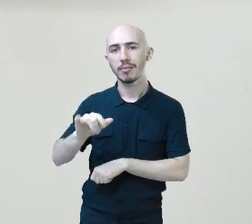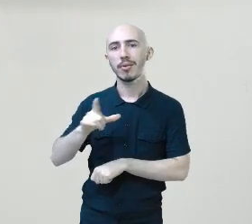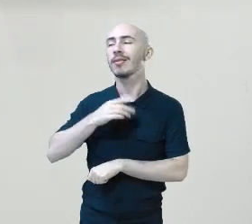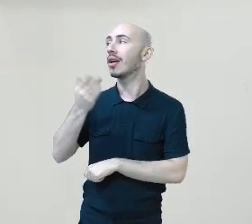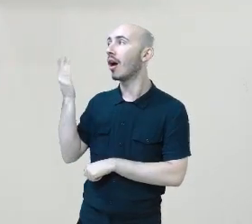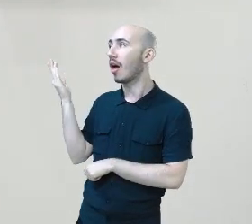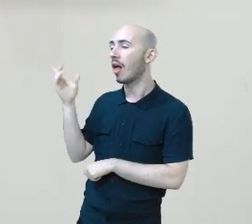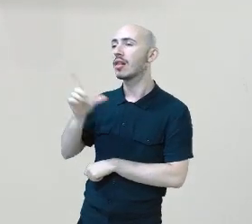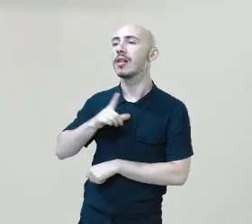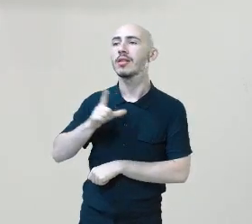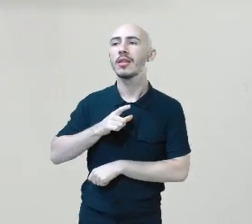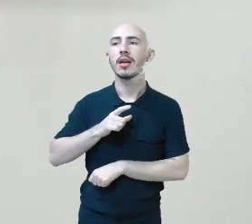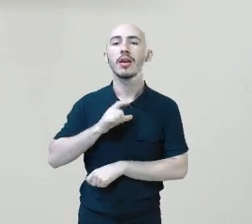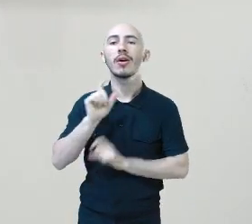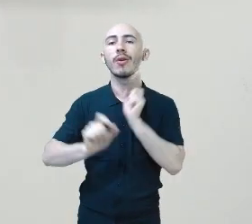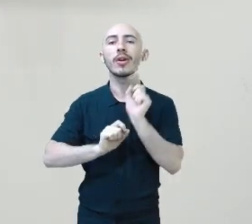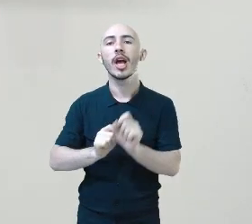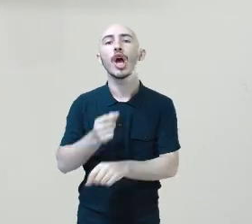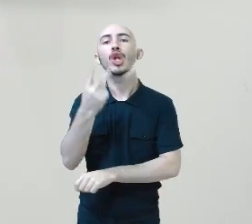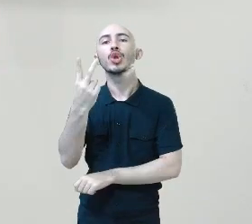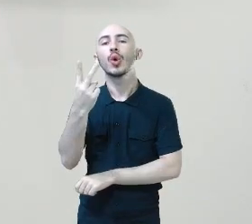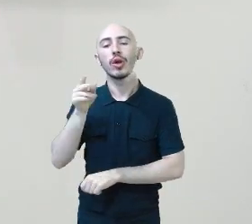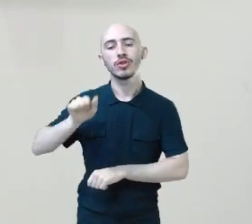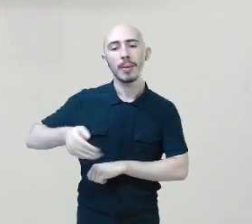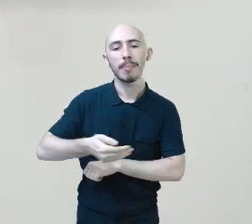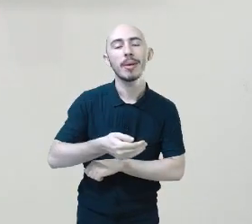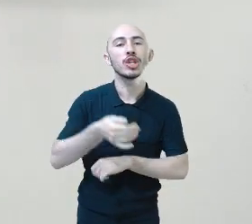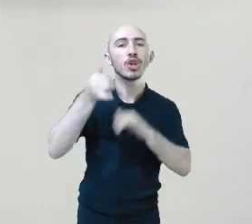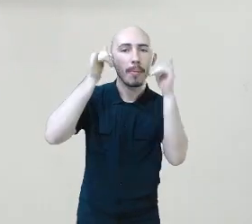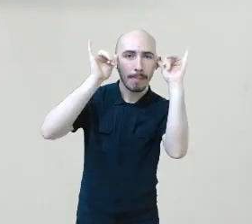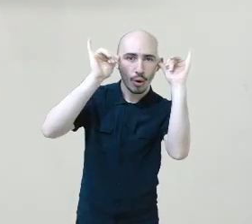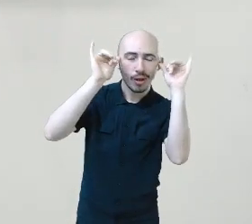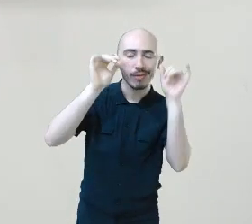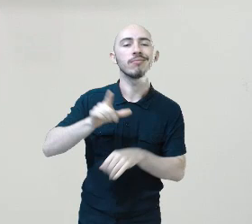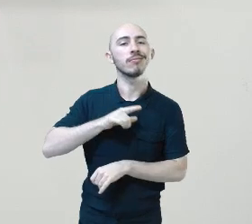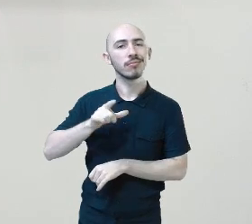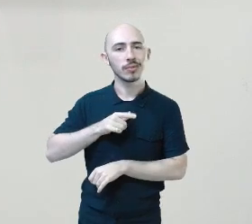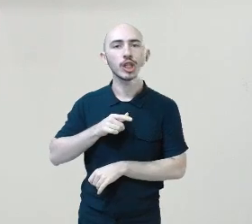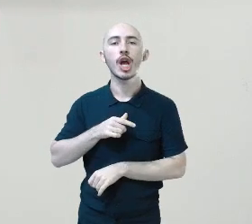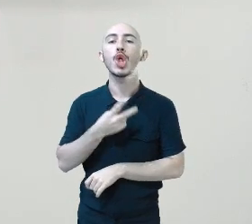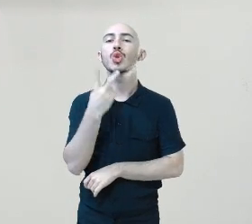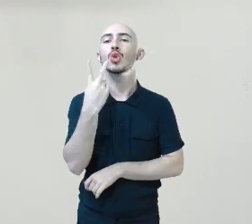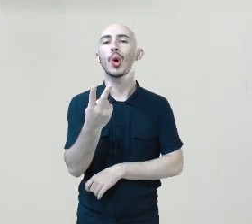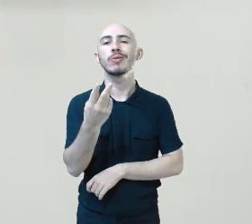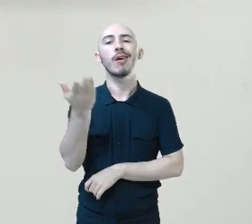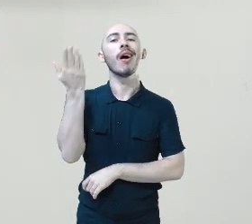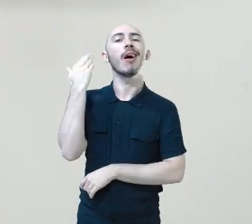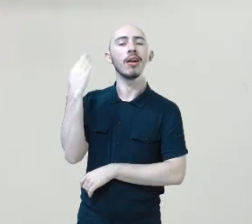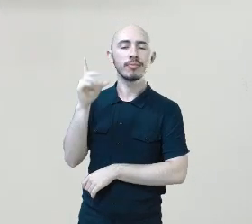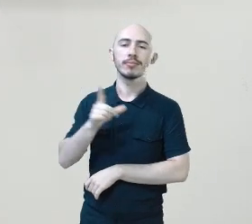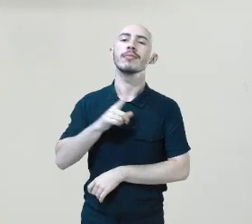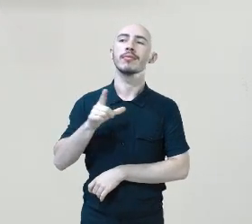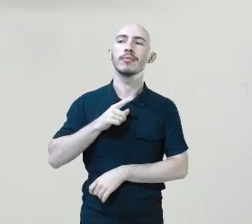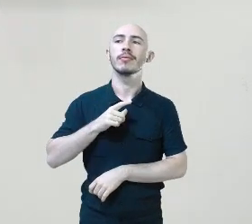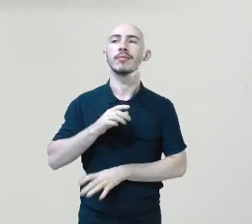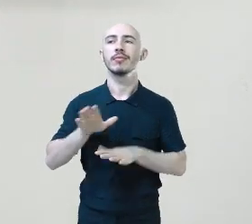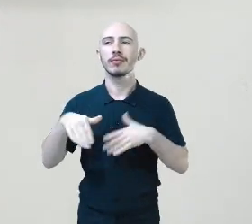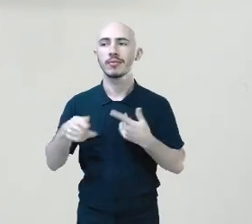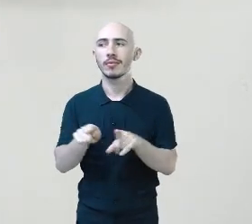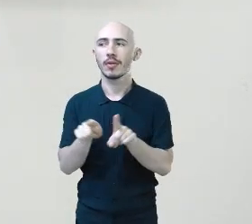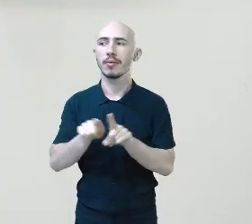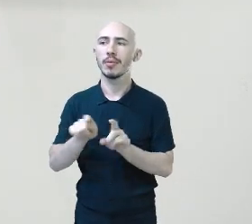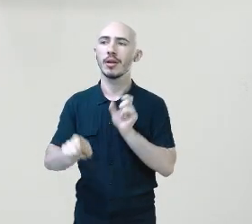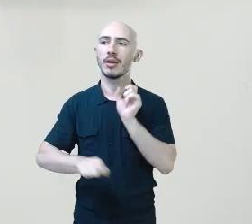existiam 2 peixes-boi ali? Pois é, existiam peixes-boi na Praça do Derby. A vegetação da